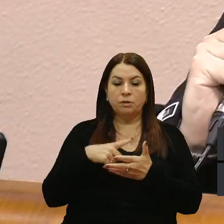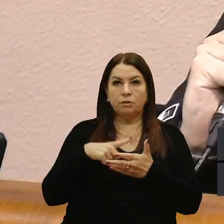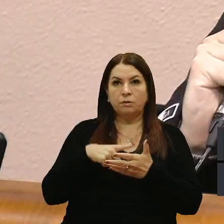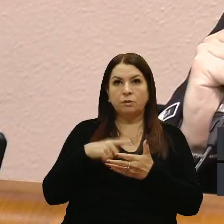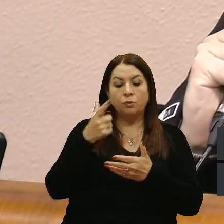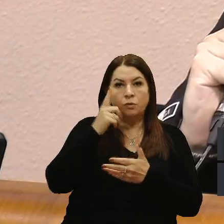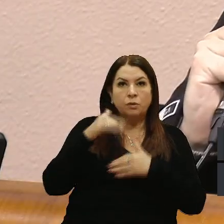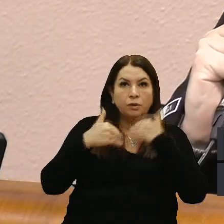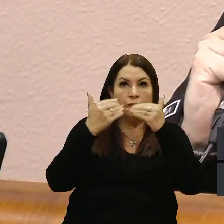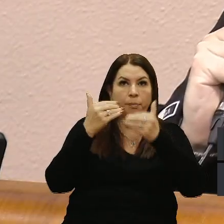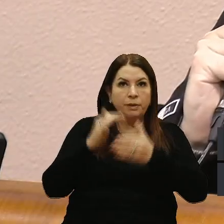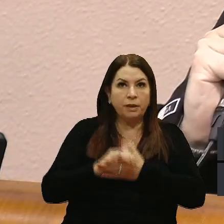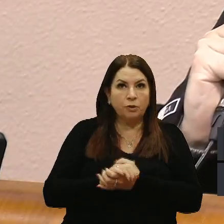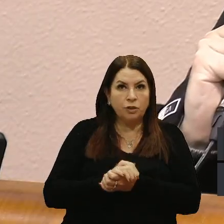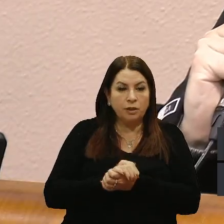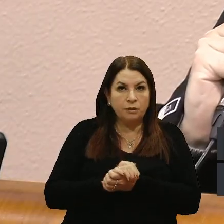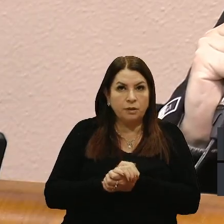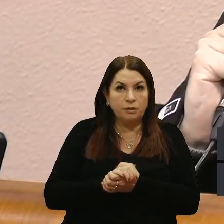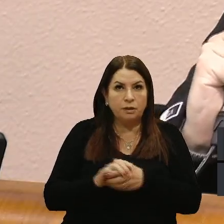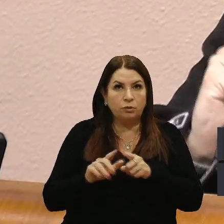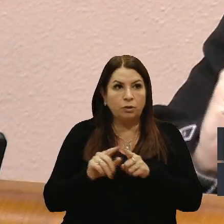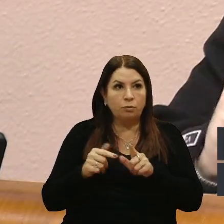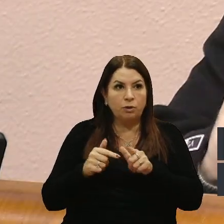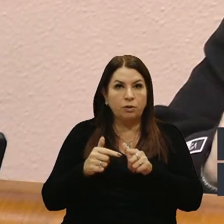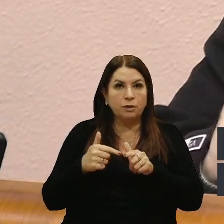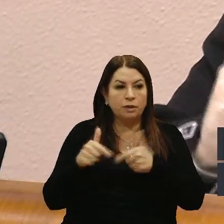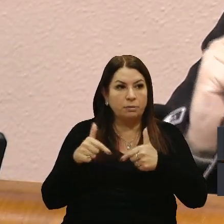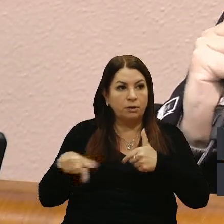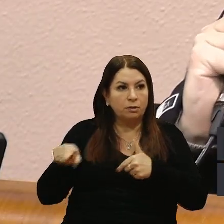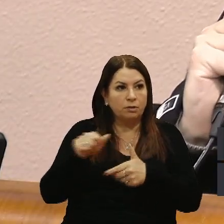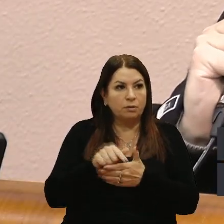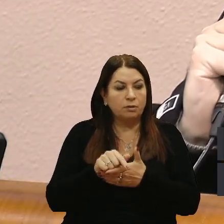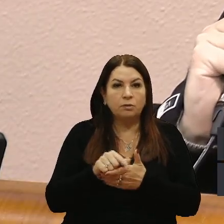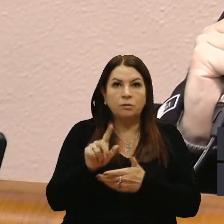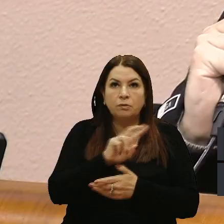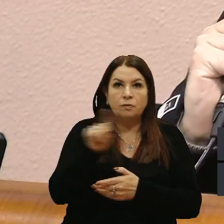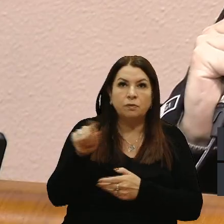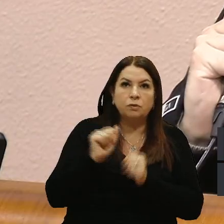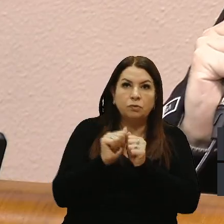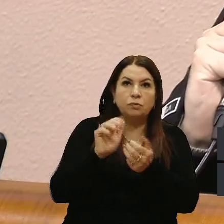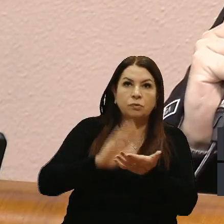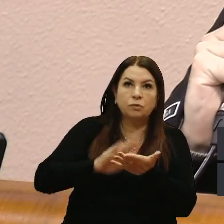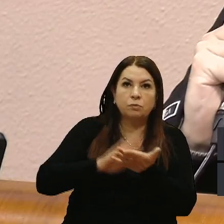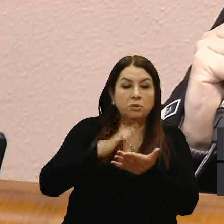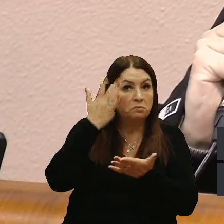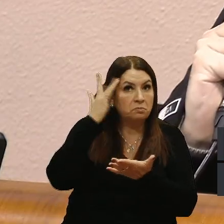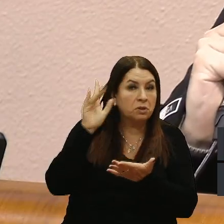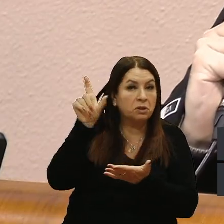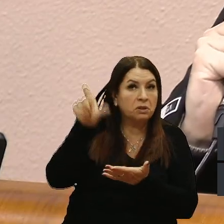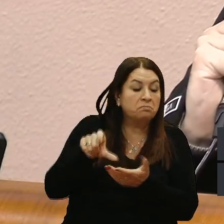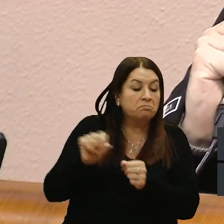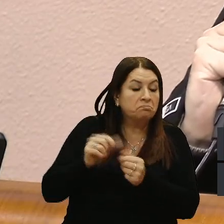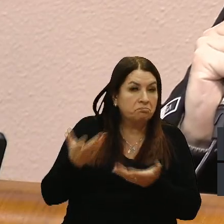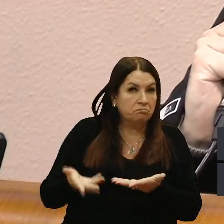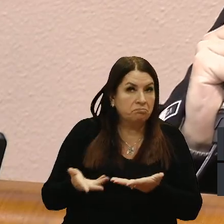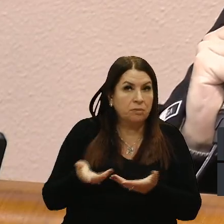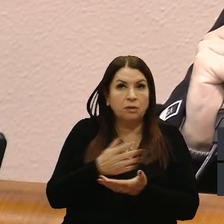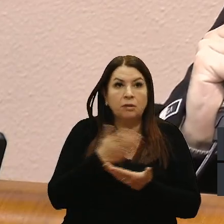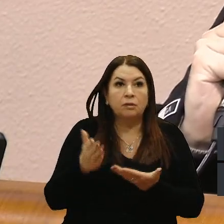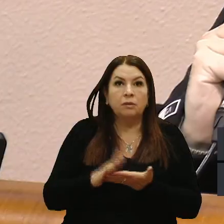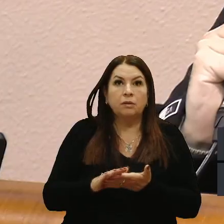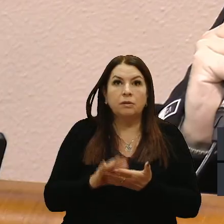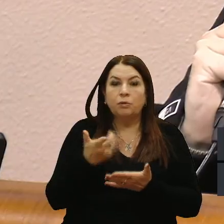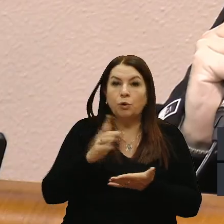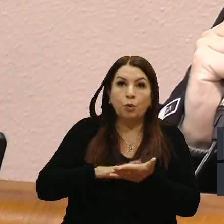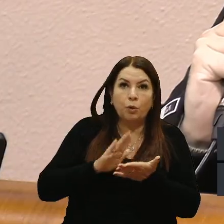consegue avançar mais rápido, né? Então, parabenizar o trabalho que vocês fazem, que se não fosse vocês estarem cobrando isso, eu não sei quem seria, né? E aí, daqui a pouco, sem a